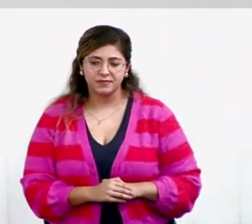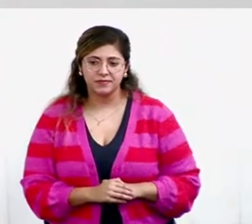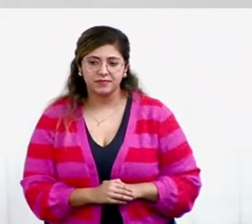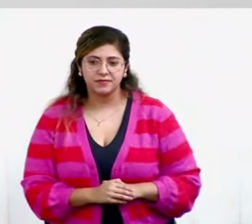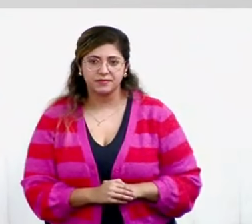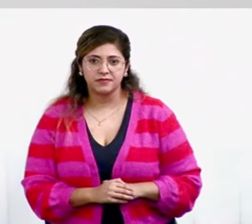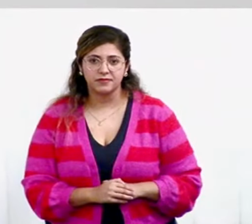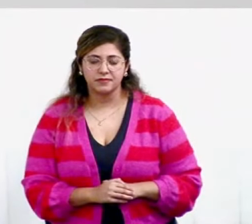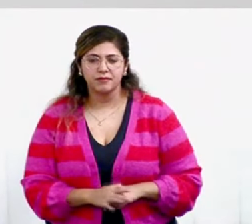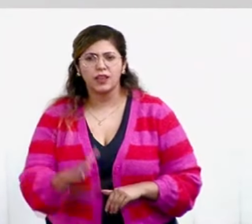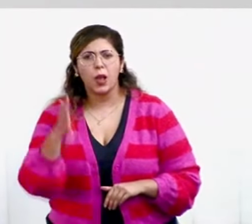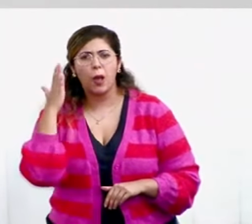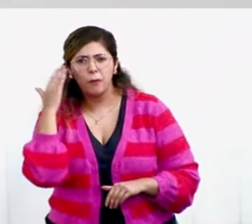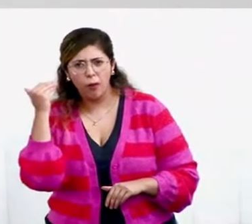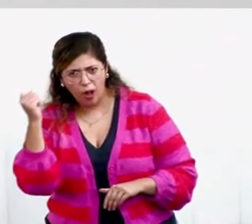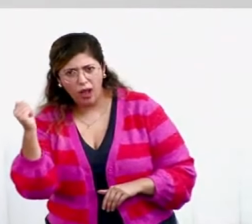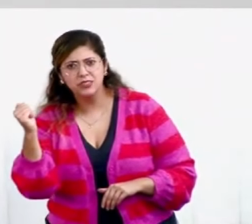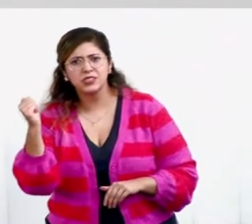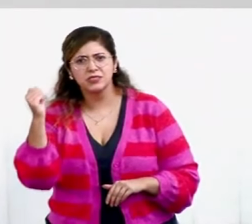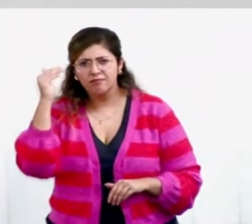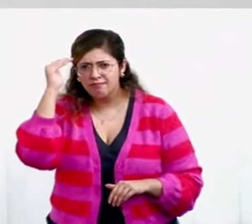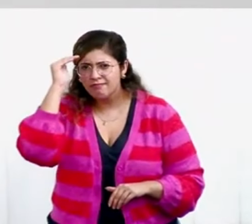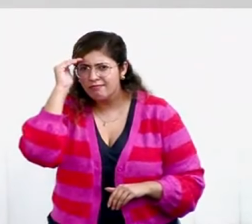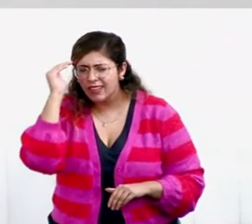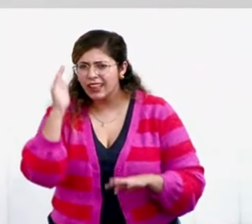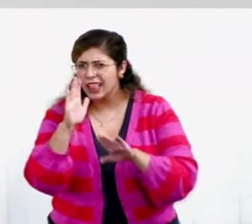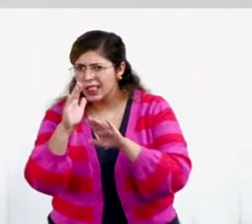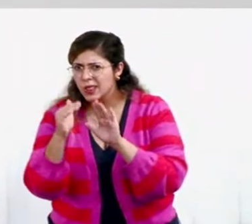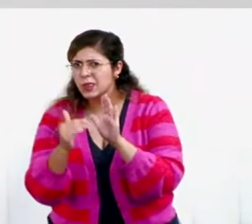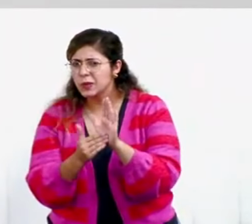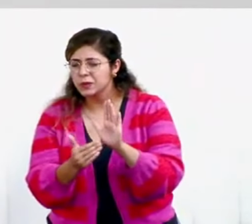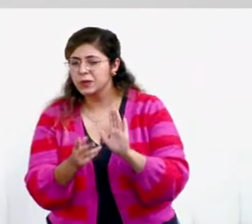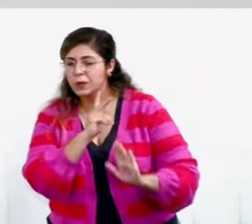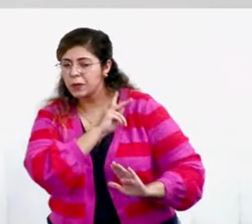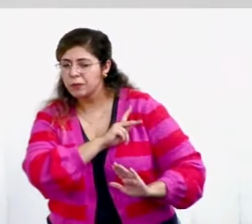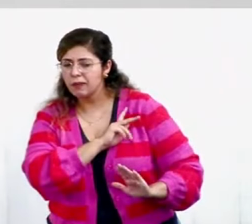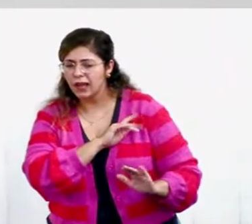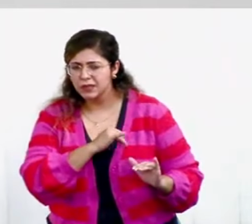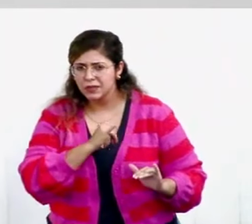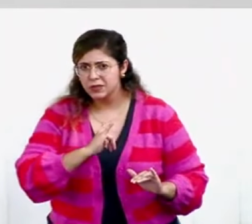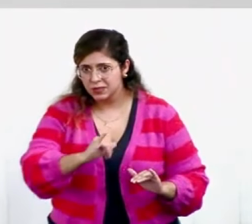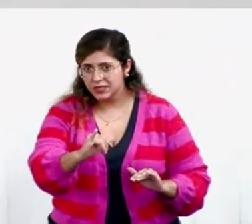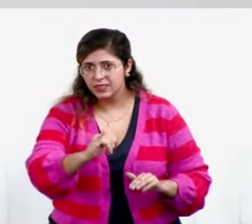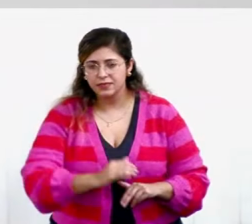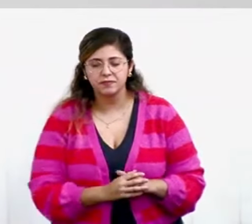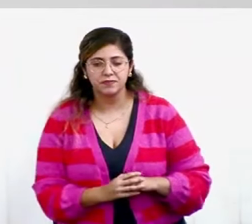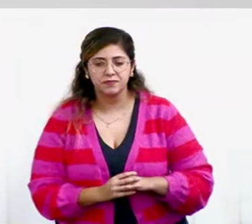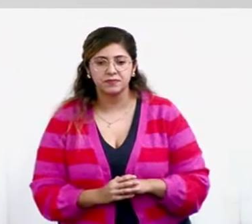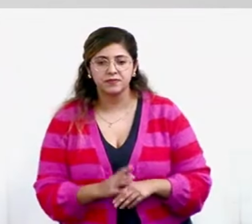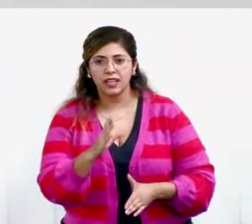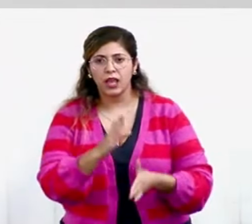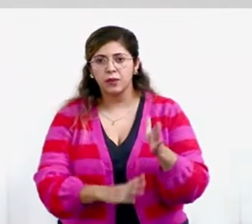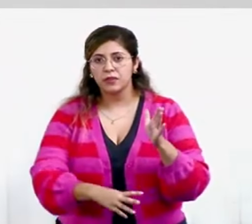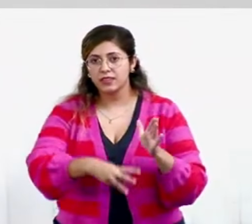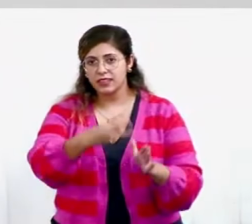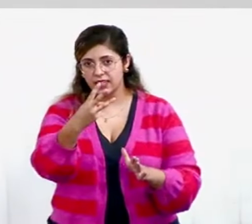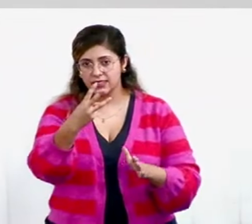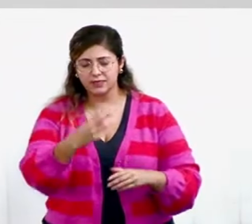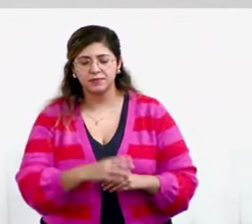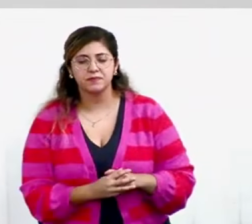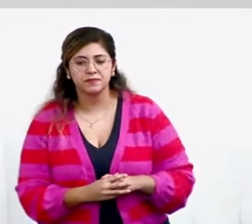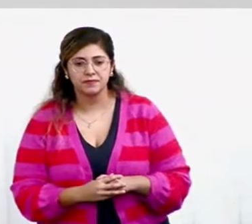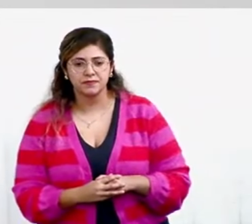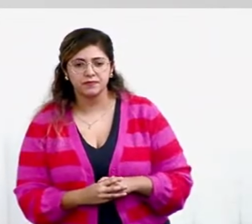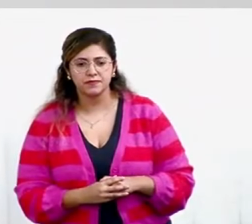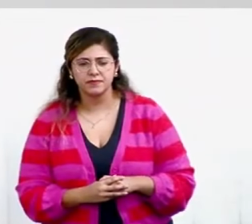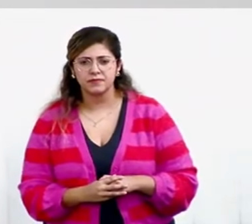pode compreender, como Paulo vai dizer aqui no capítulo 3, você vai compreender a largura, o